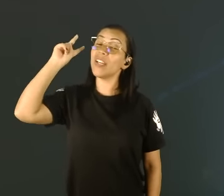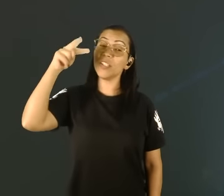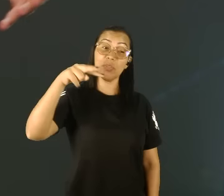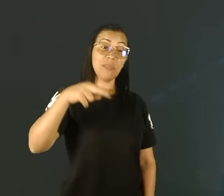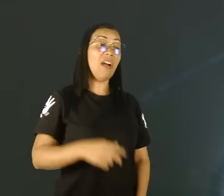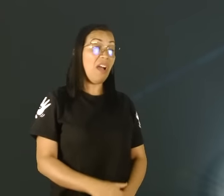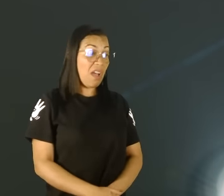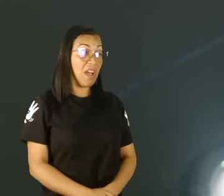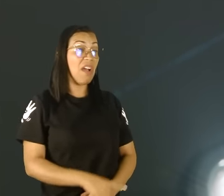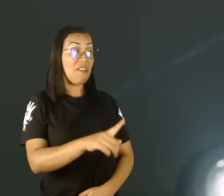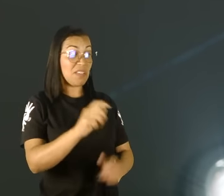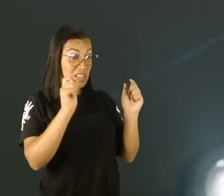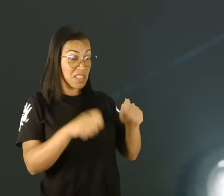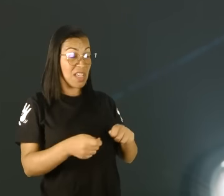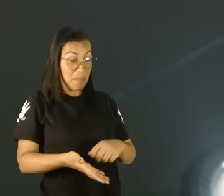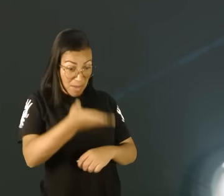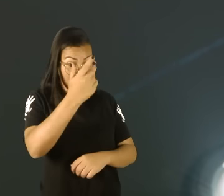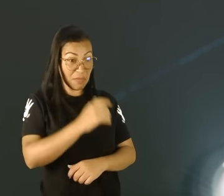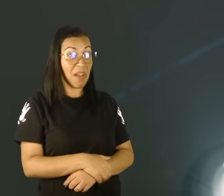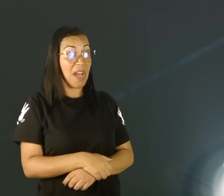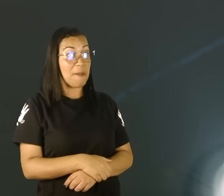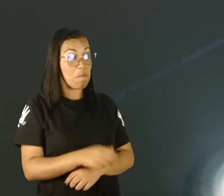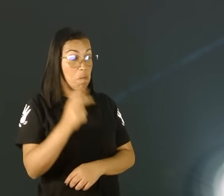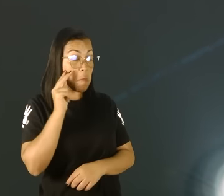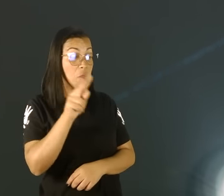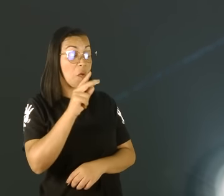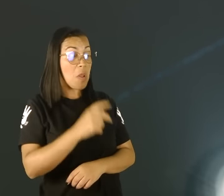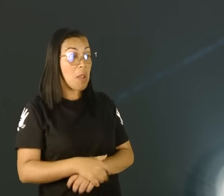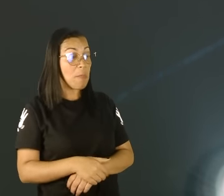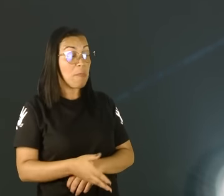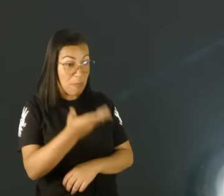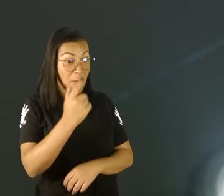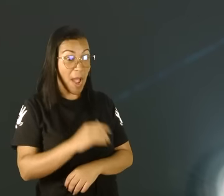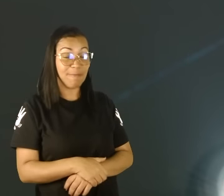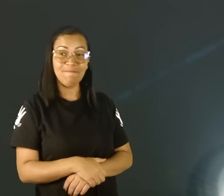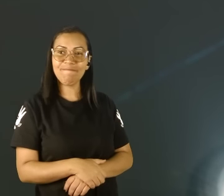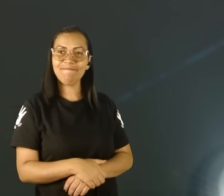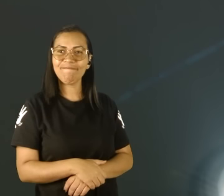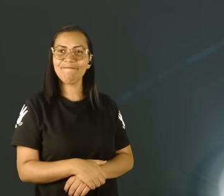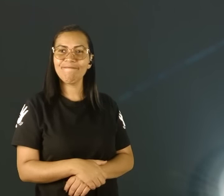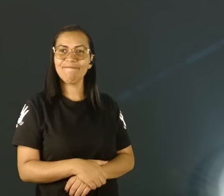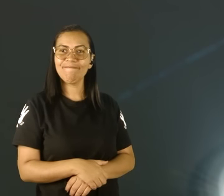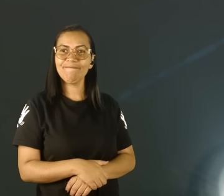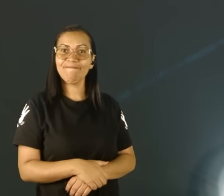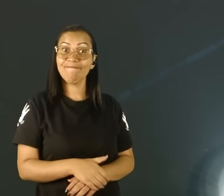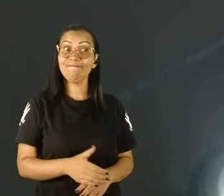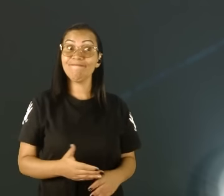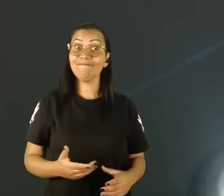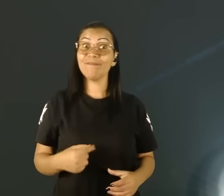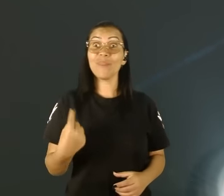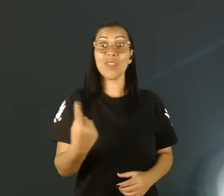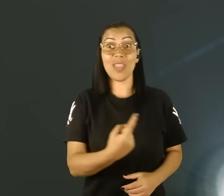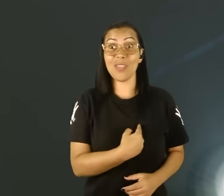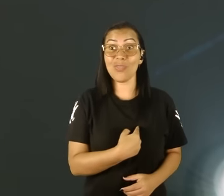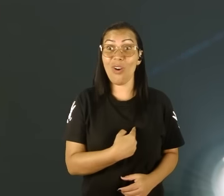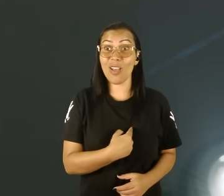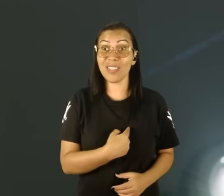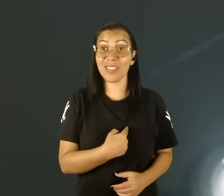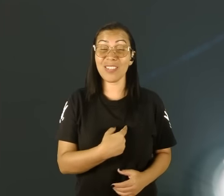exausto, cansado. Jacó caminhou um mês na fúria, na dúvida,